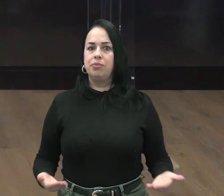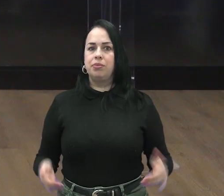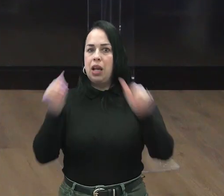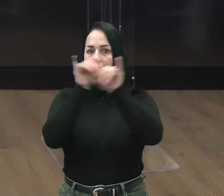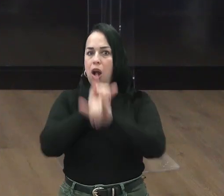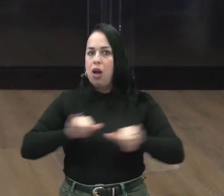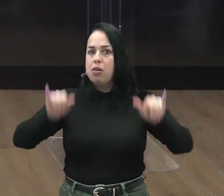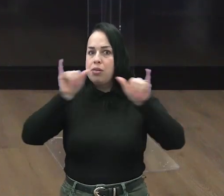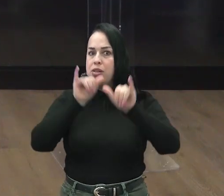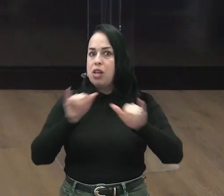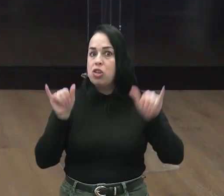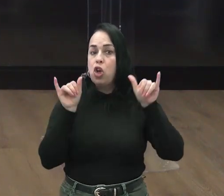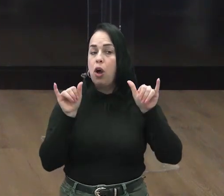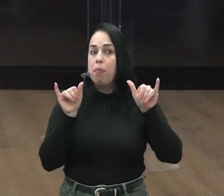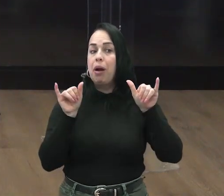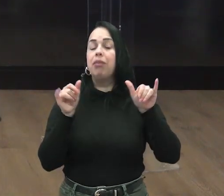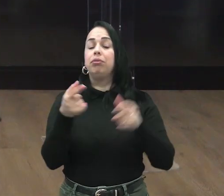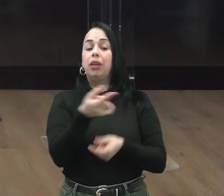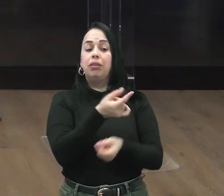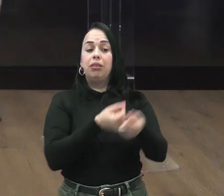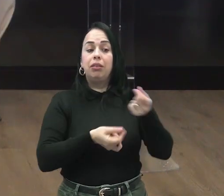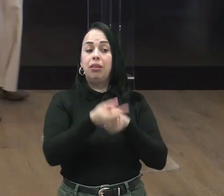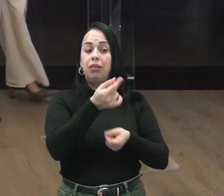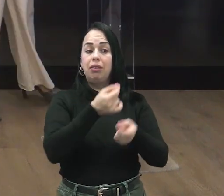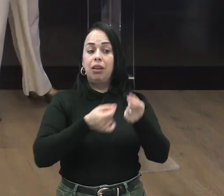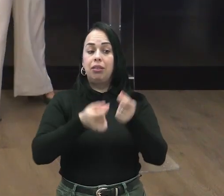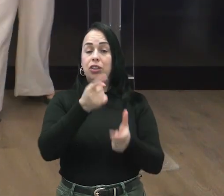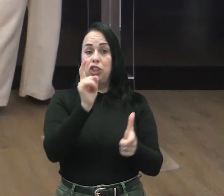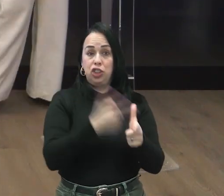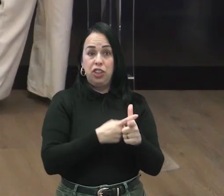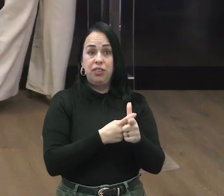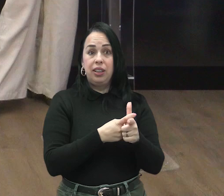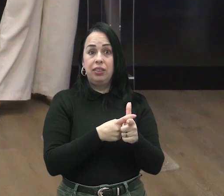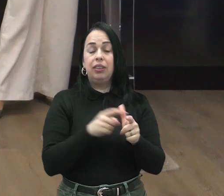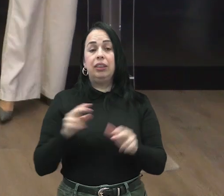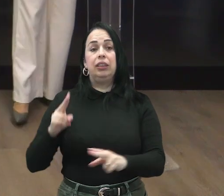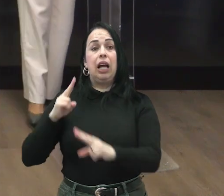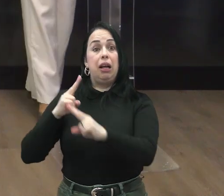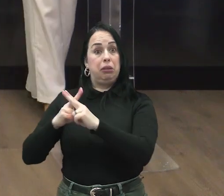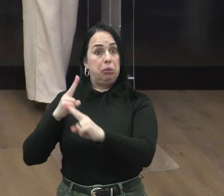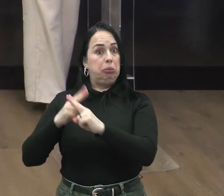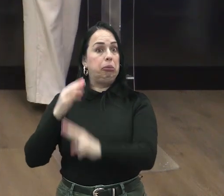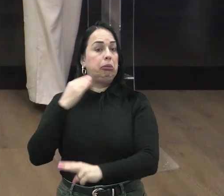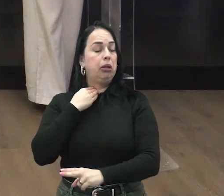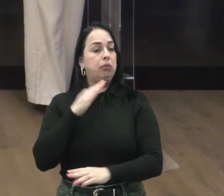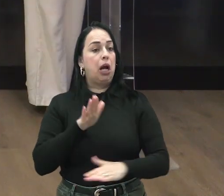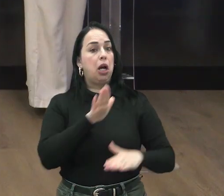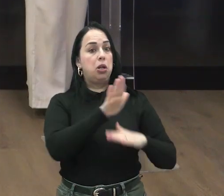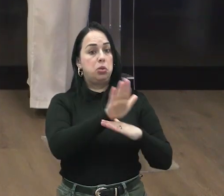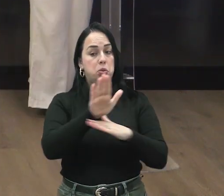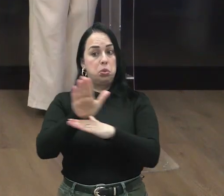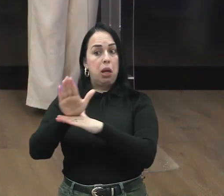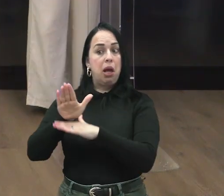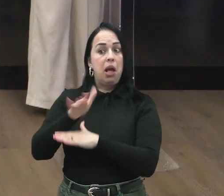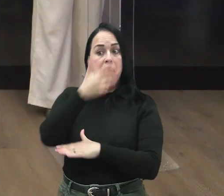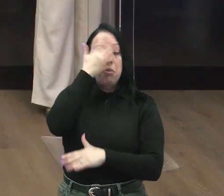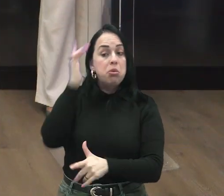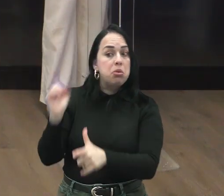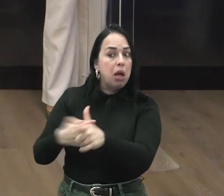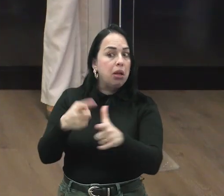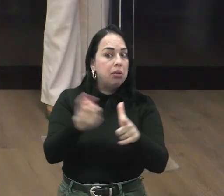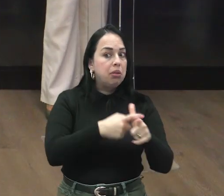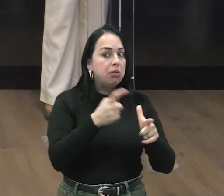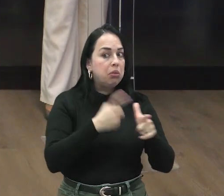Uma campanha de renegociação de dívidas da Caixa Econômica Federal promete condições facilitadas para quem